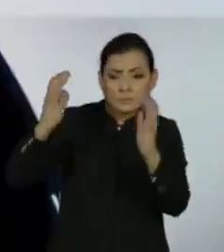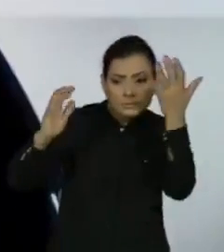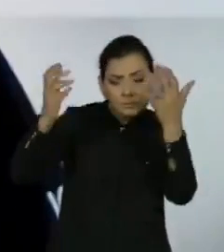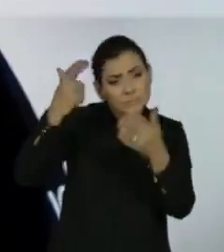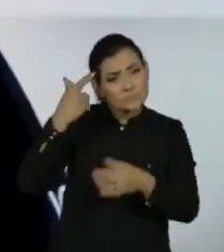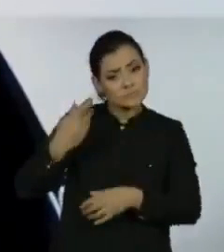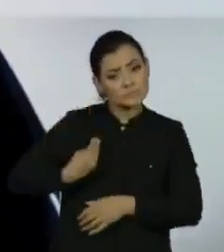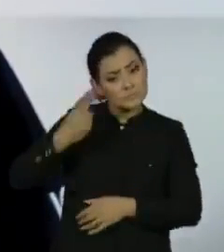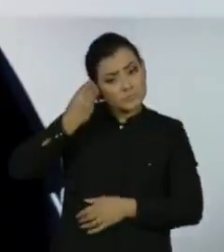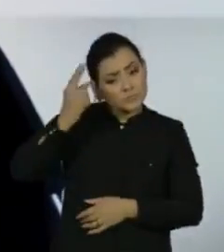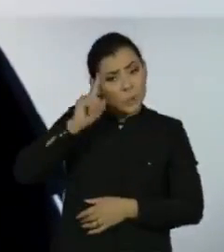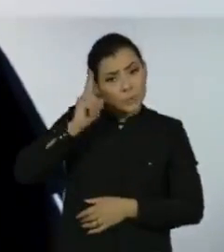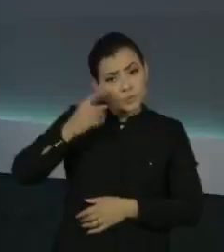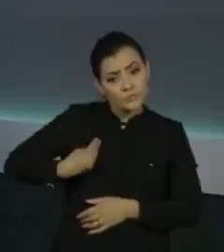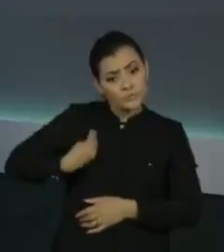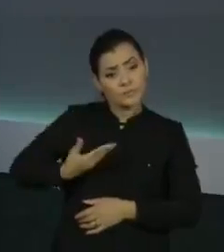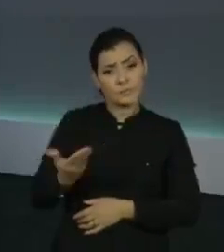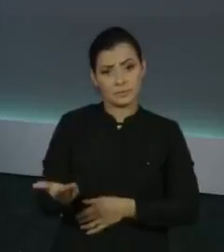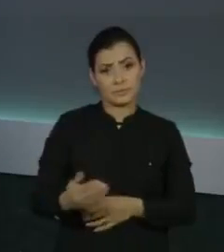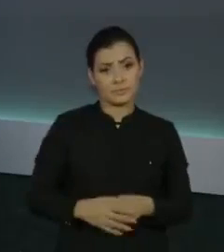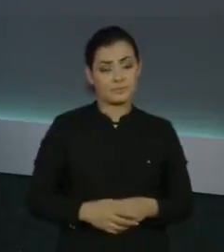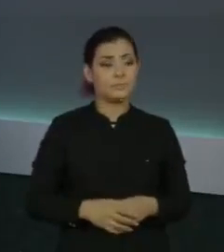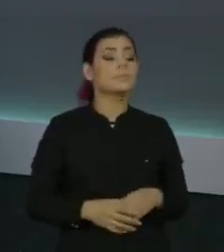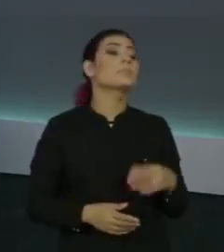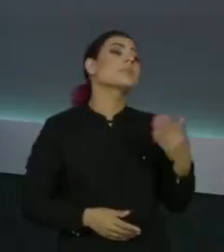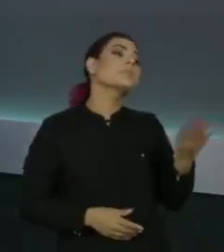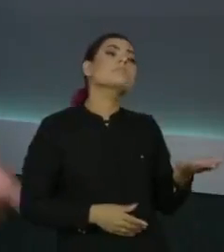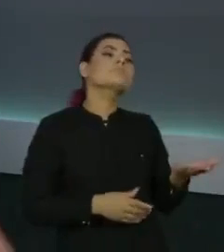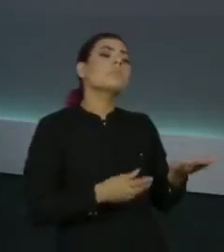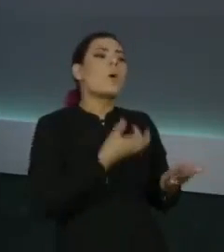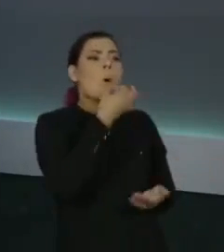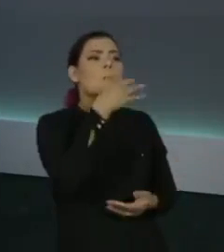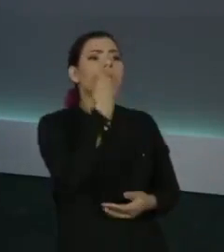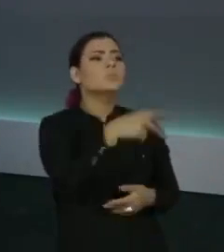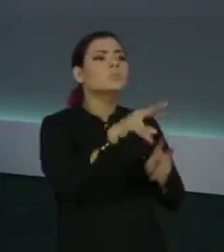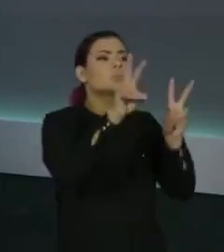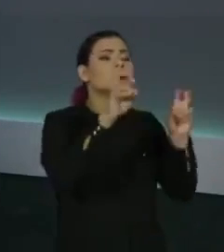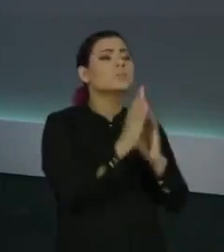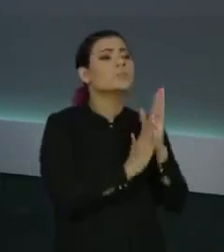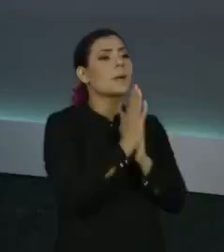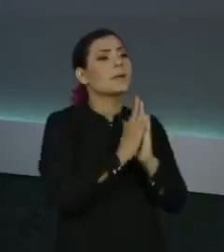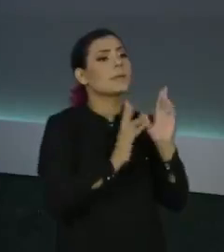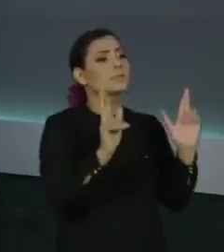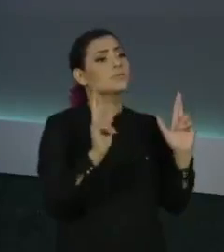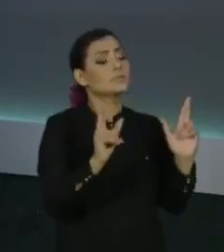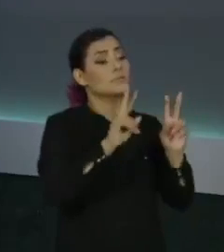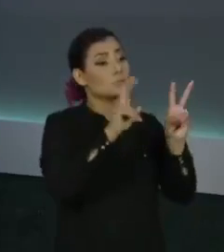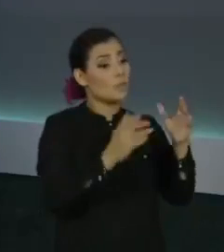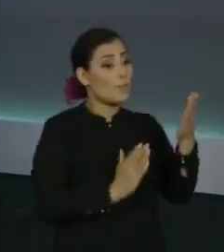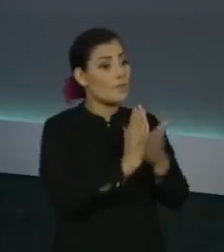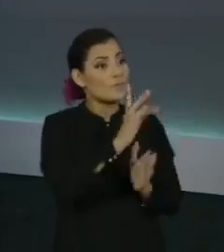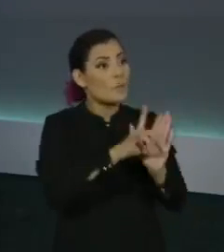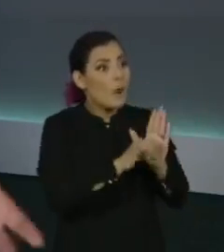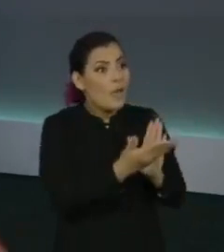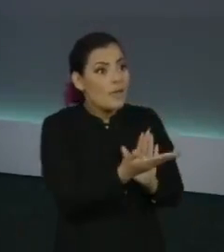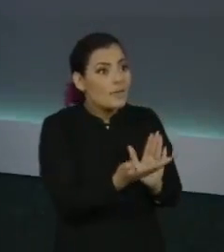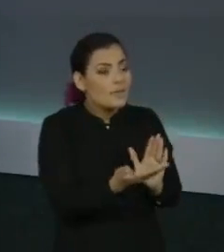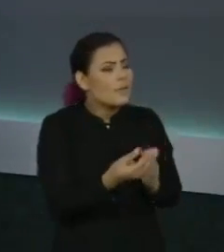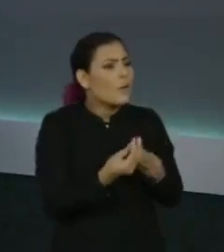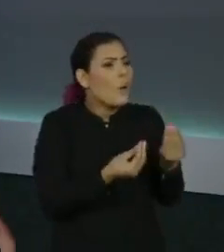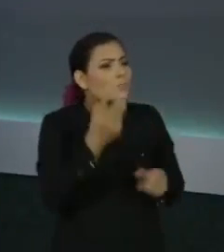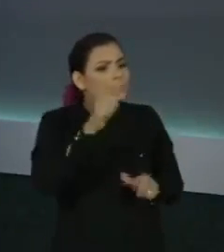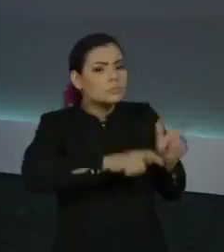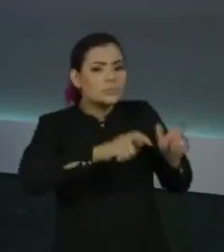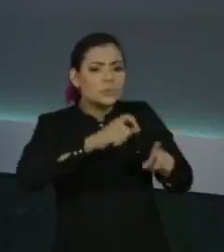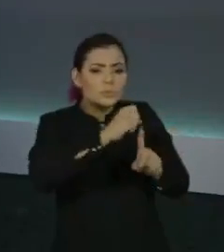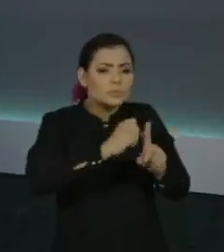situações adversas de conflito. E qual é a sua impressão e expectativa em relação à aprovação da lei? E como as pessoas,